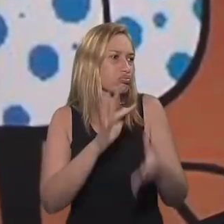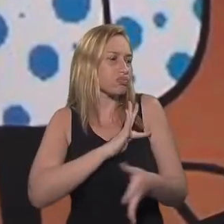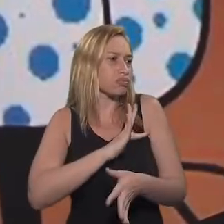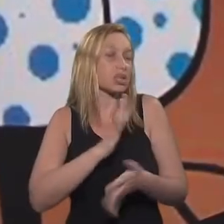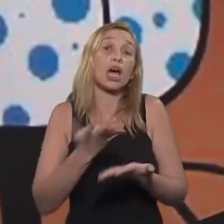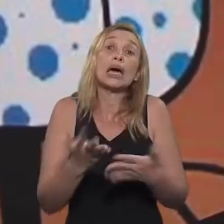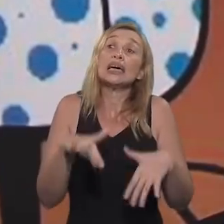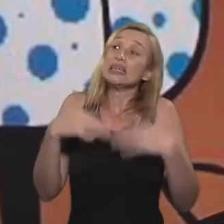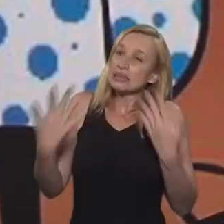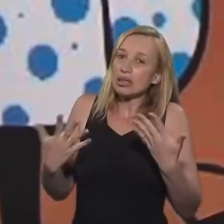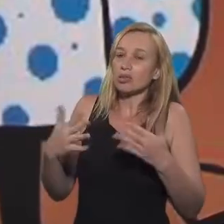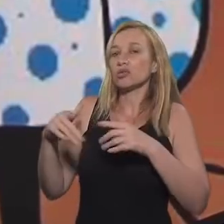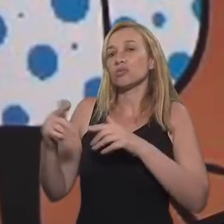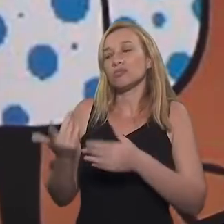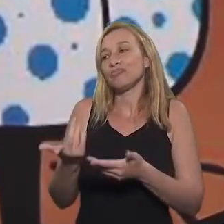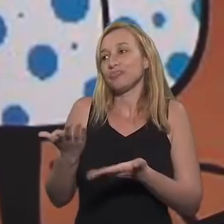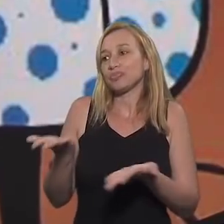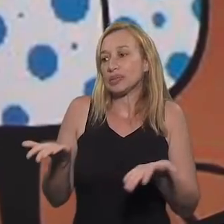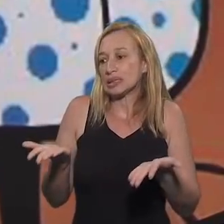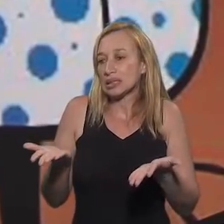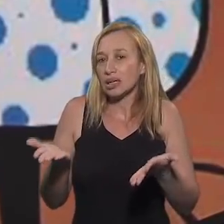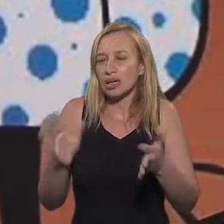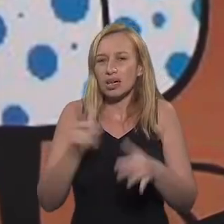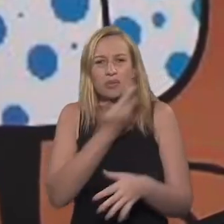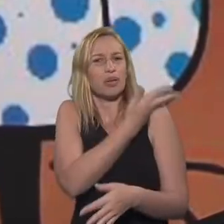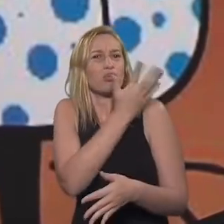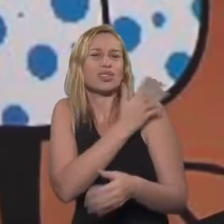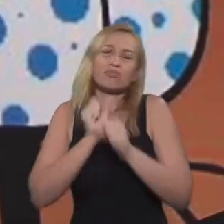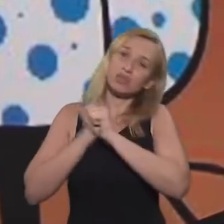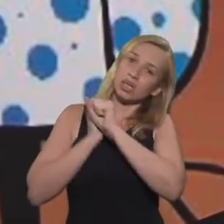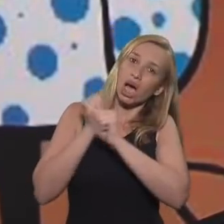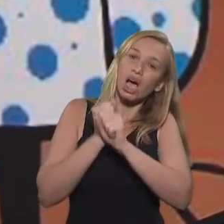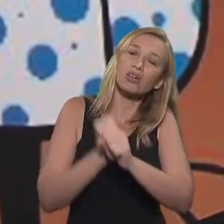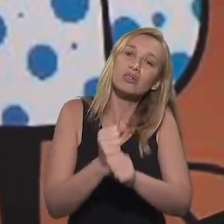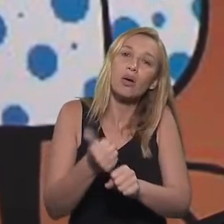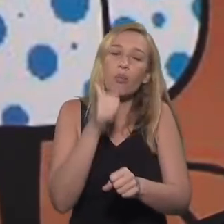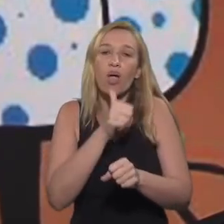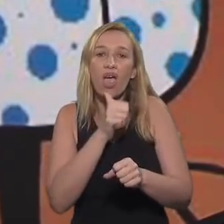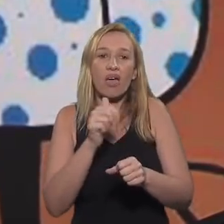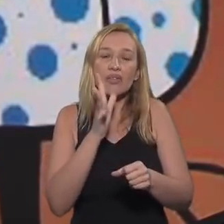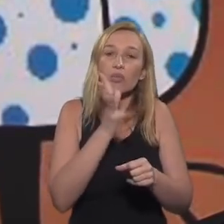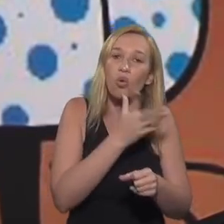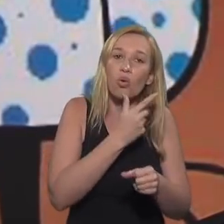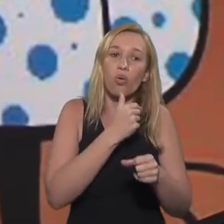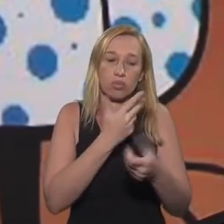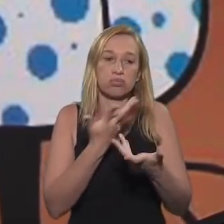esse preconceito vem de muitos anos, né? A mulher demorou muito para conseguir